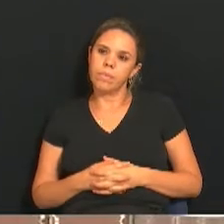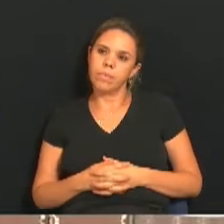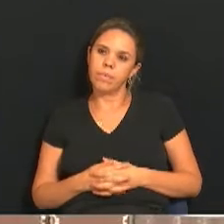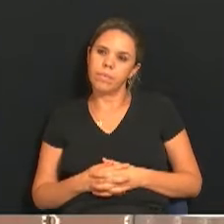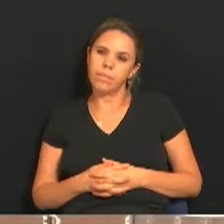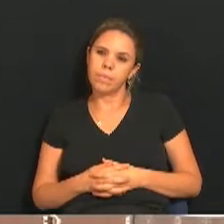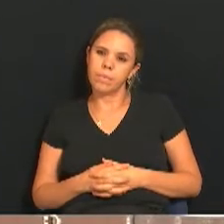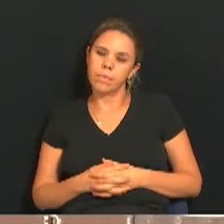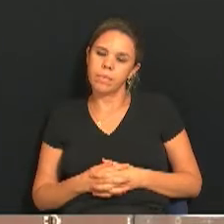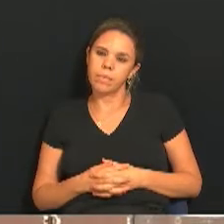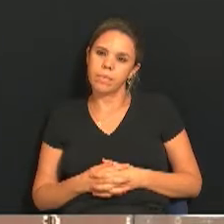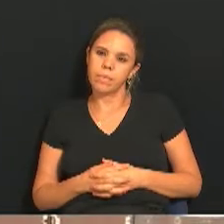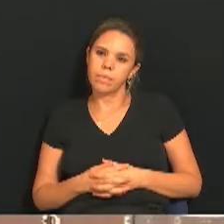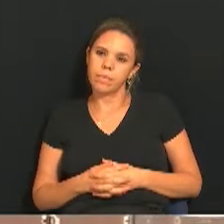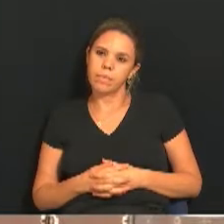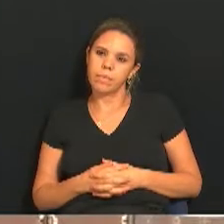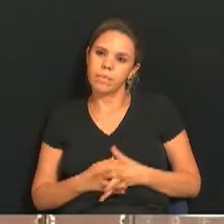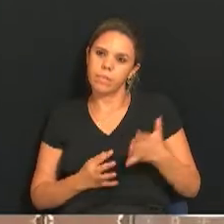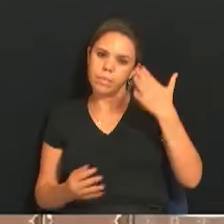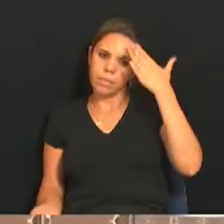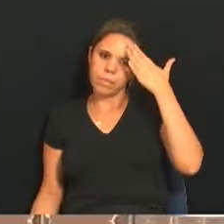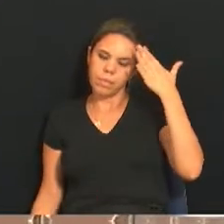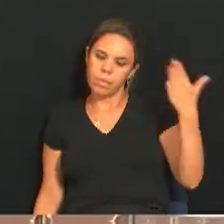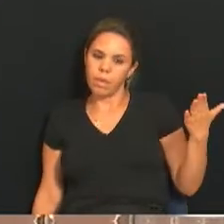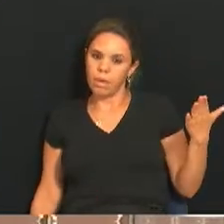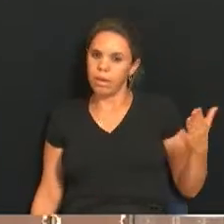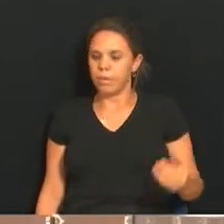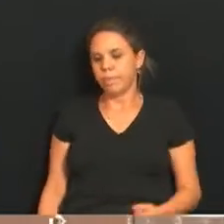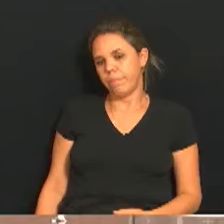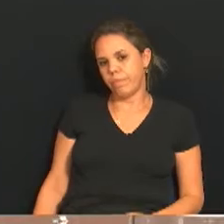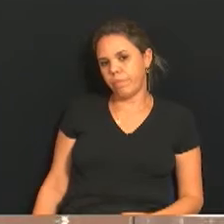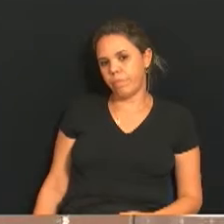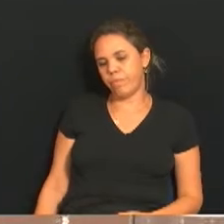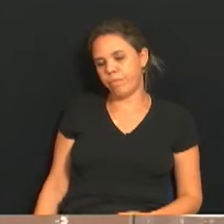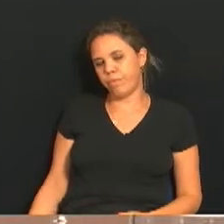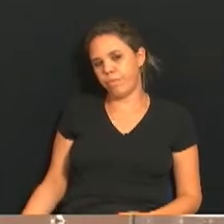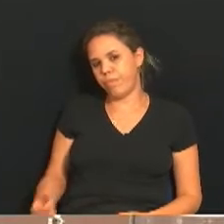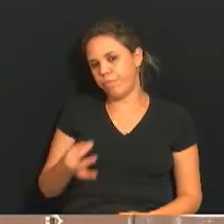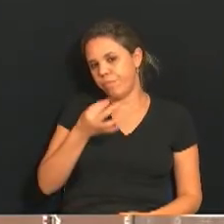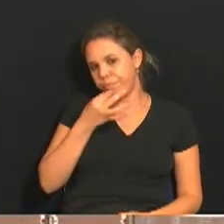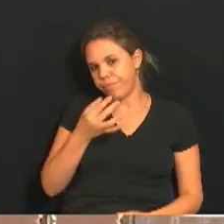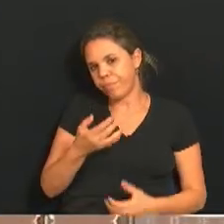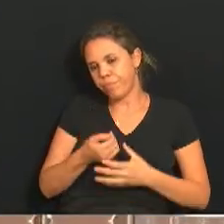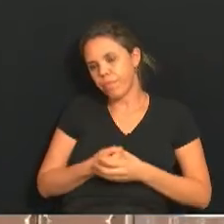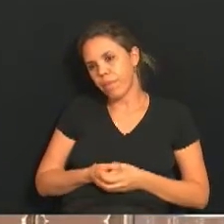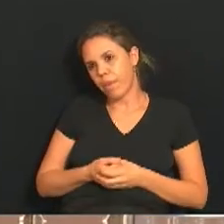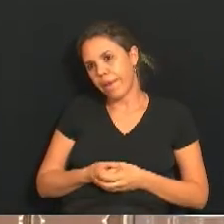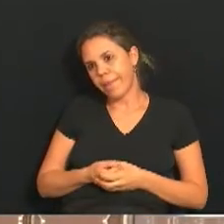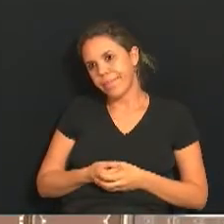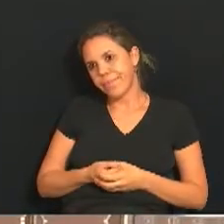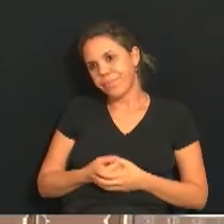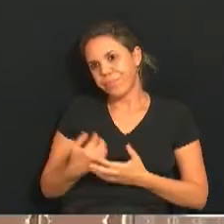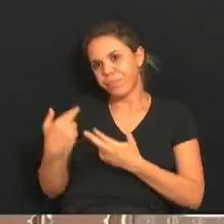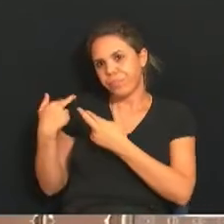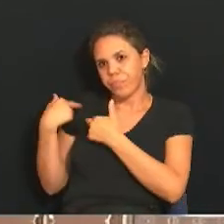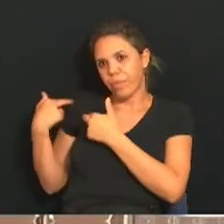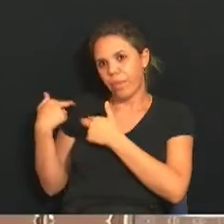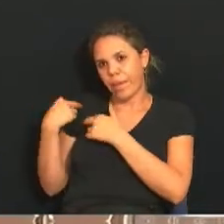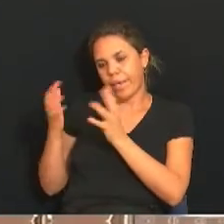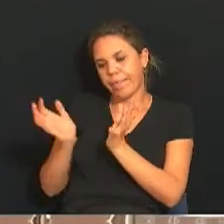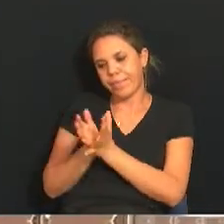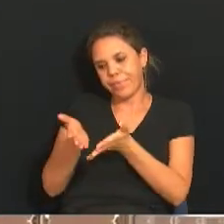Vereador Arnaldo Salvetti, eu que agradeço, né, pela participação. O vereador é responsável por uma comissão aqui